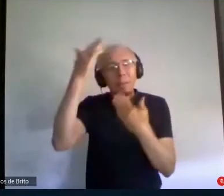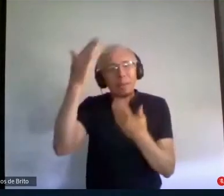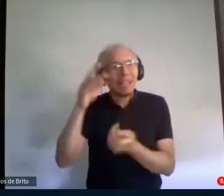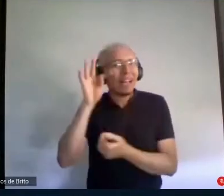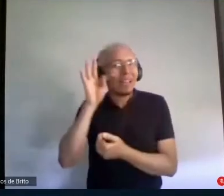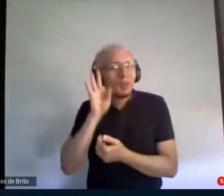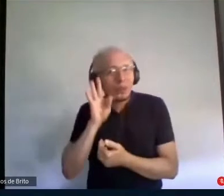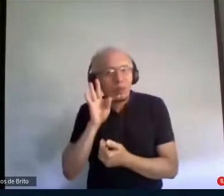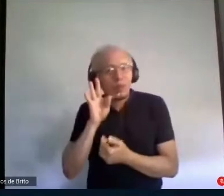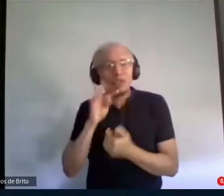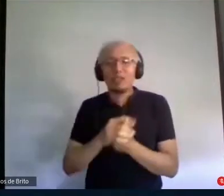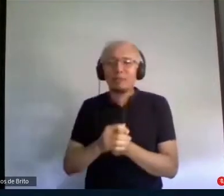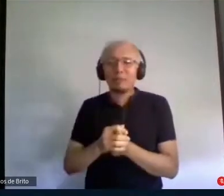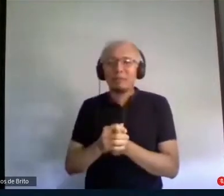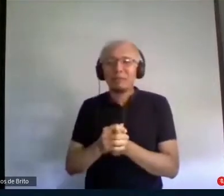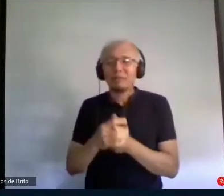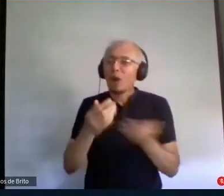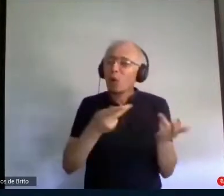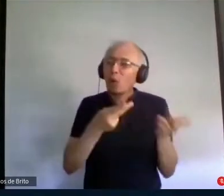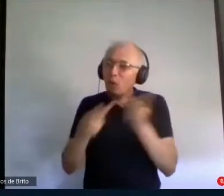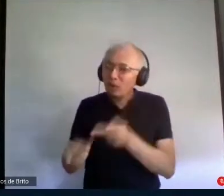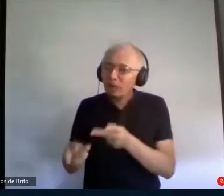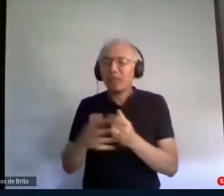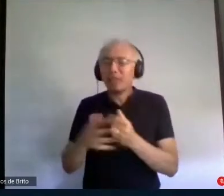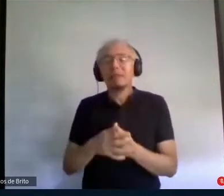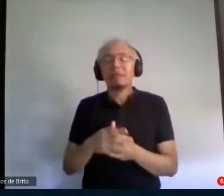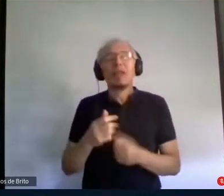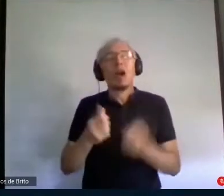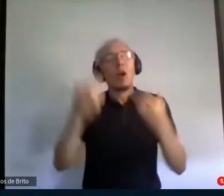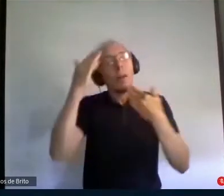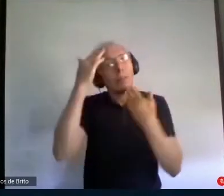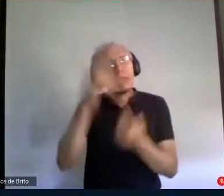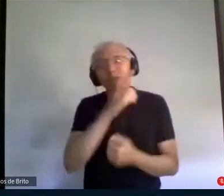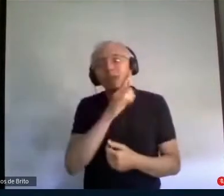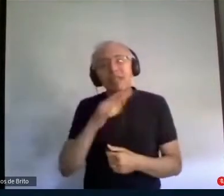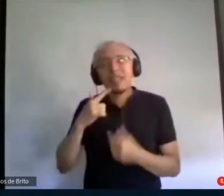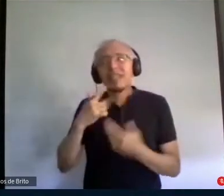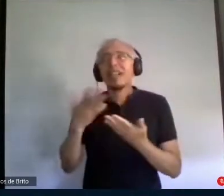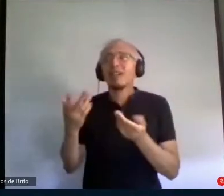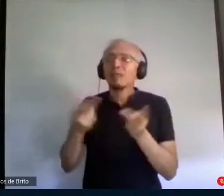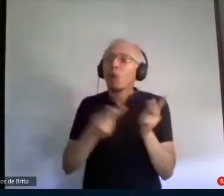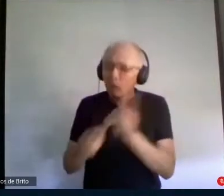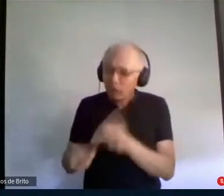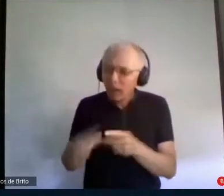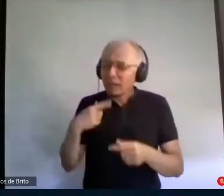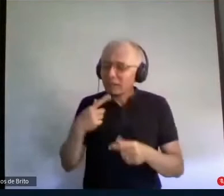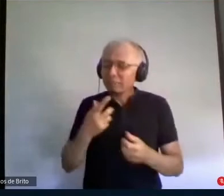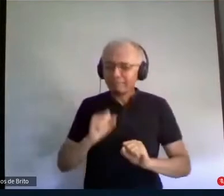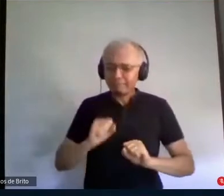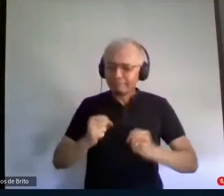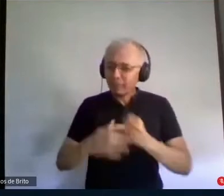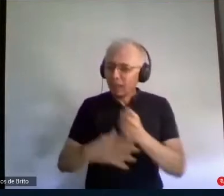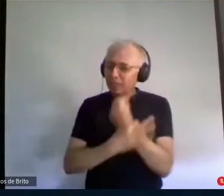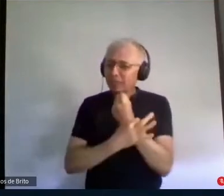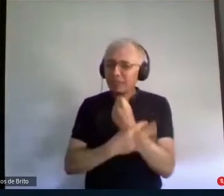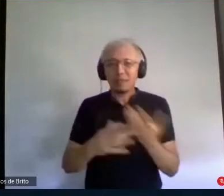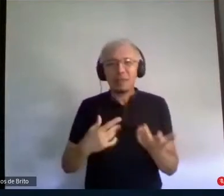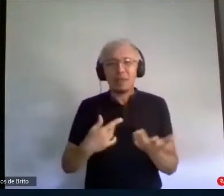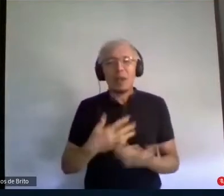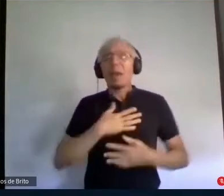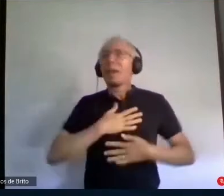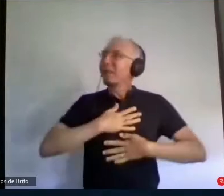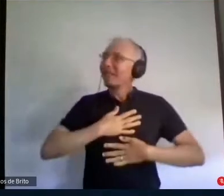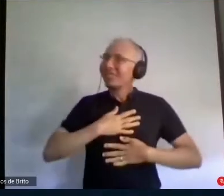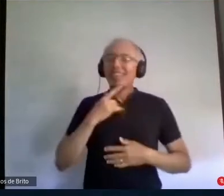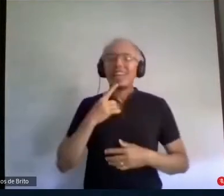pelo convite. Obrigada, Lira, pela confiança, pelo convite, né? Um prazer estar com o Carlos. Acho que é a primeira